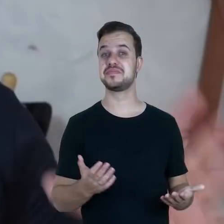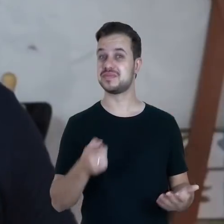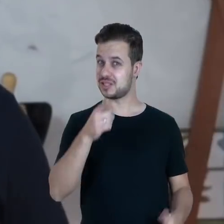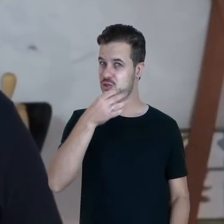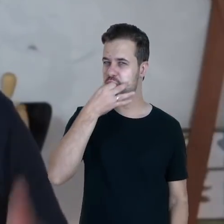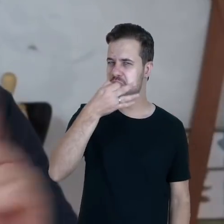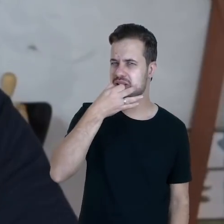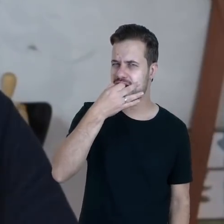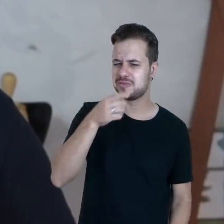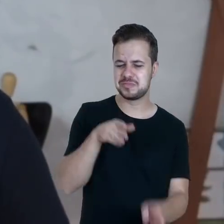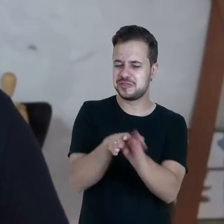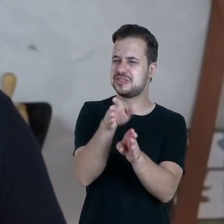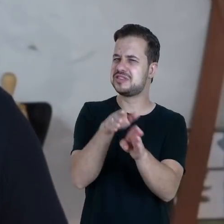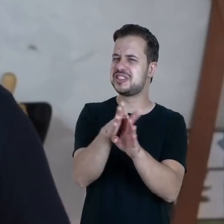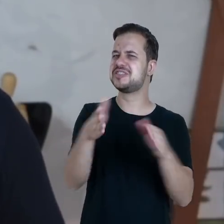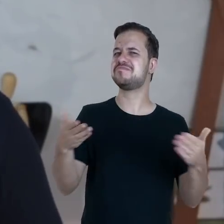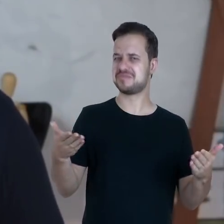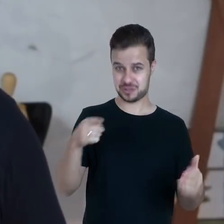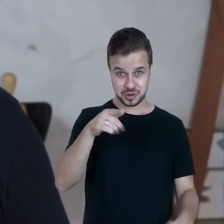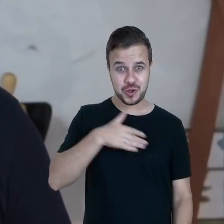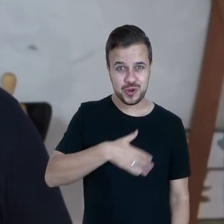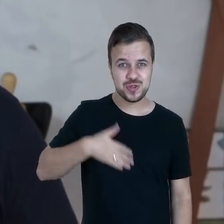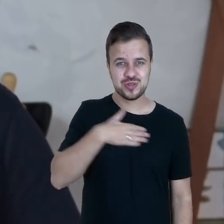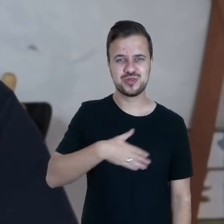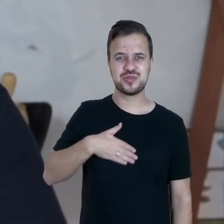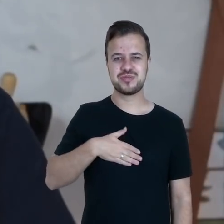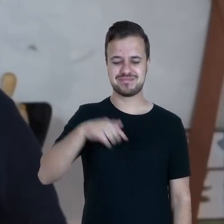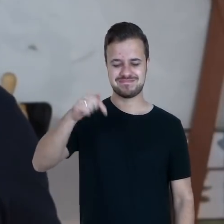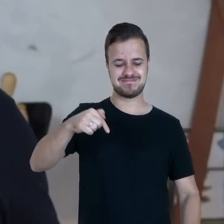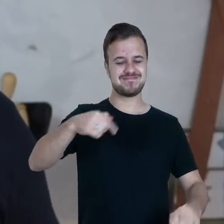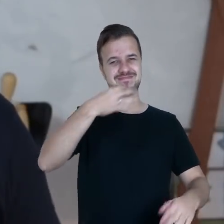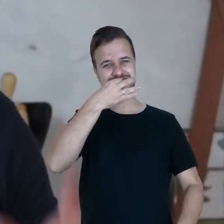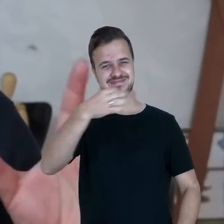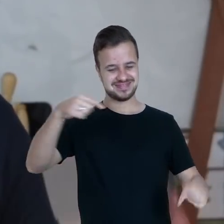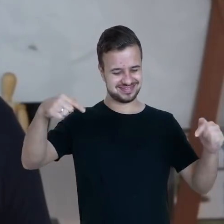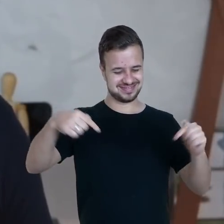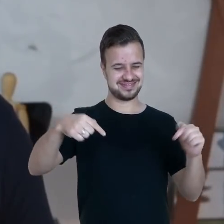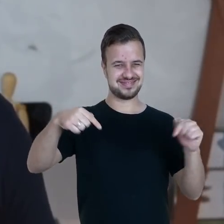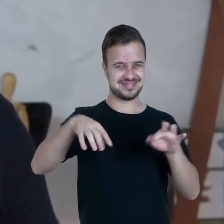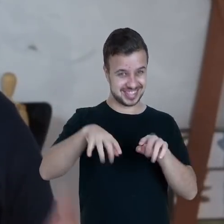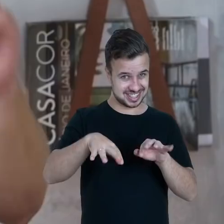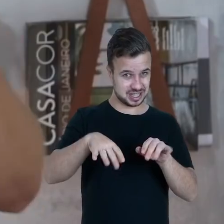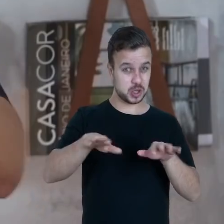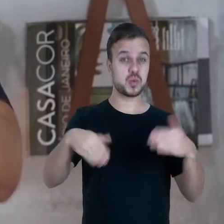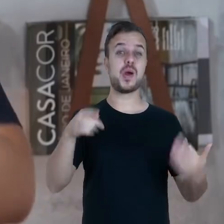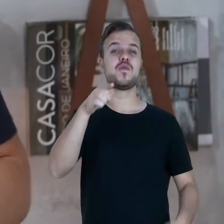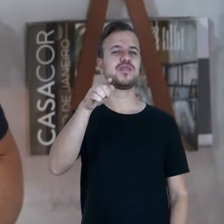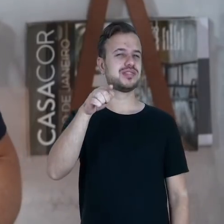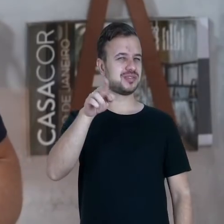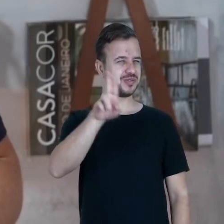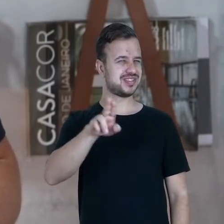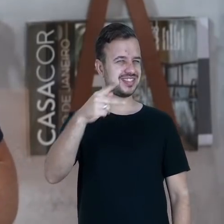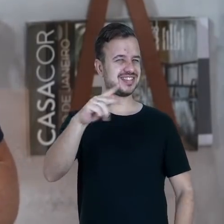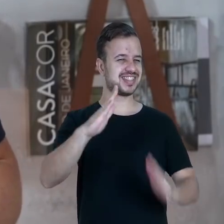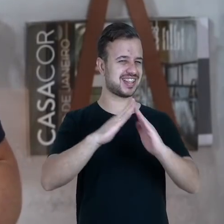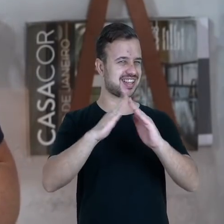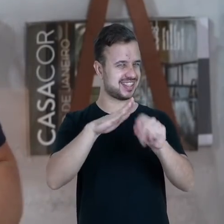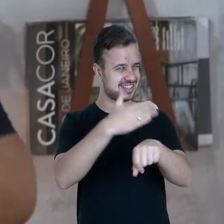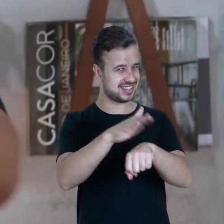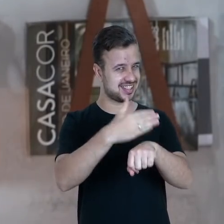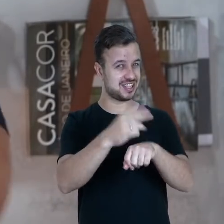E aí, o que você achou dessas dicas? Já me conta aqui nos comentários qual dessas dicas você mais gostou e qual delas você vai aplicar